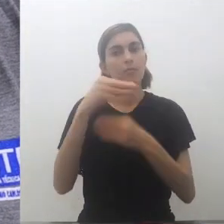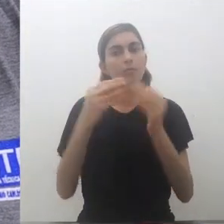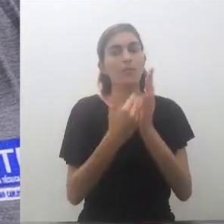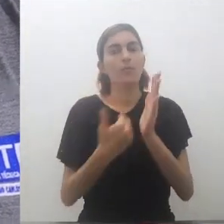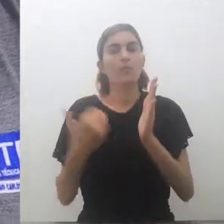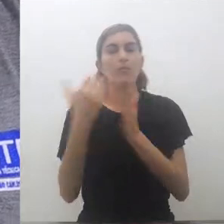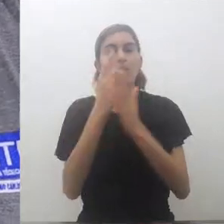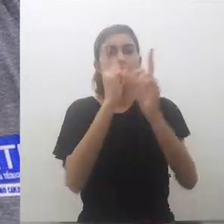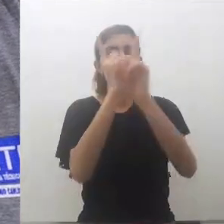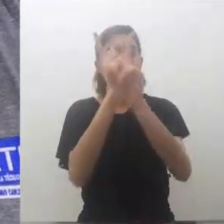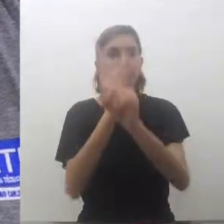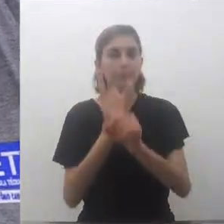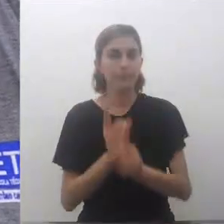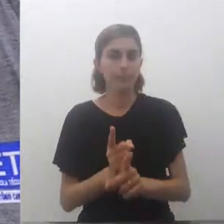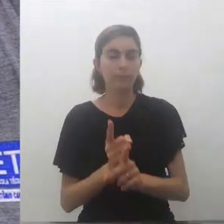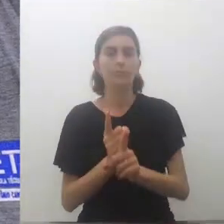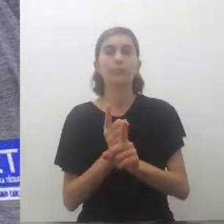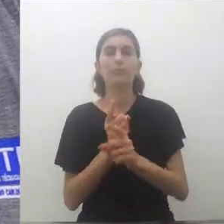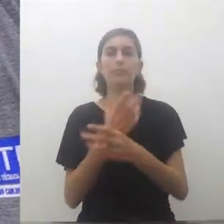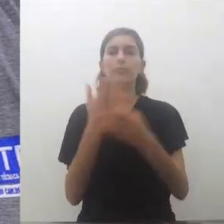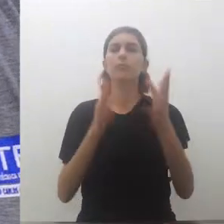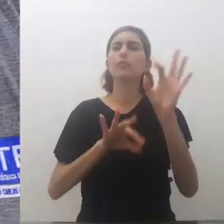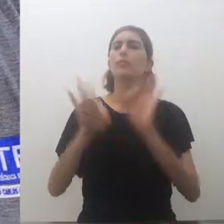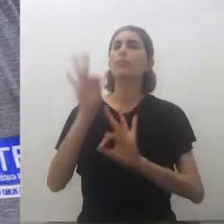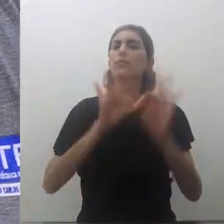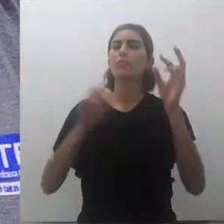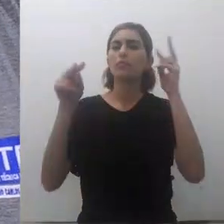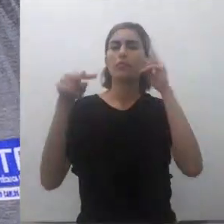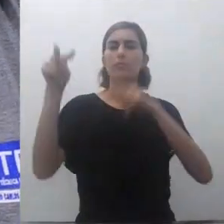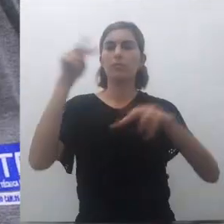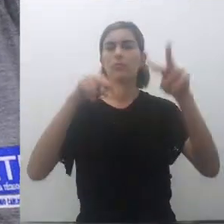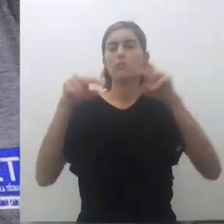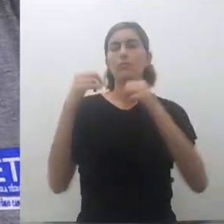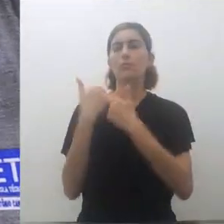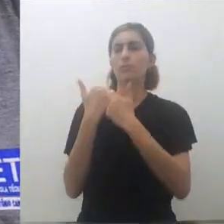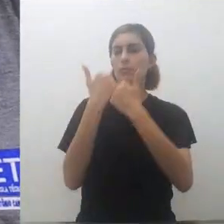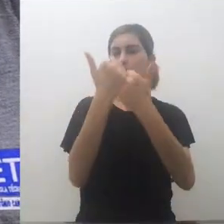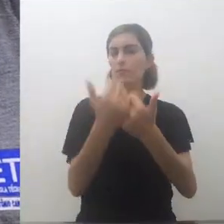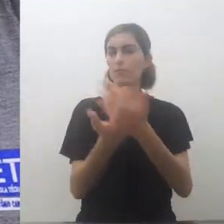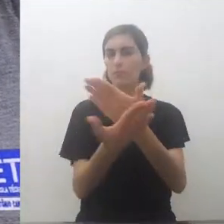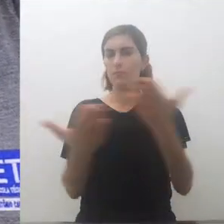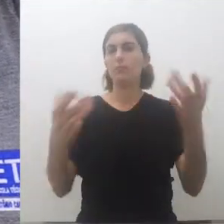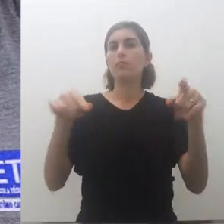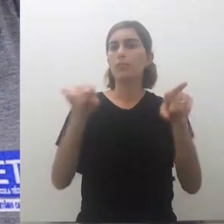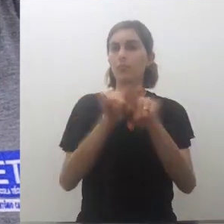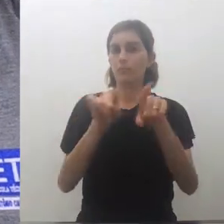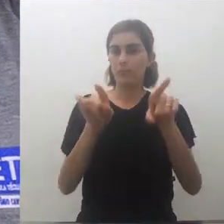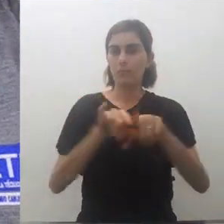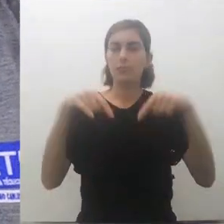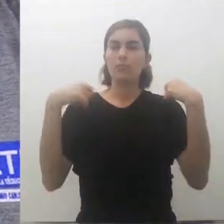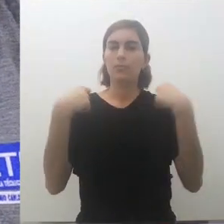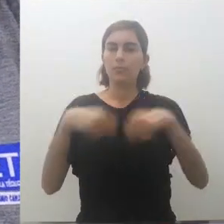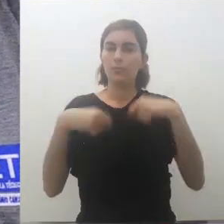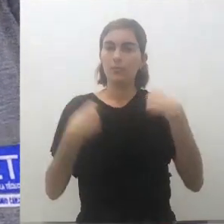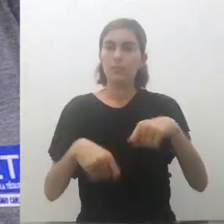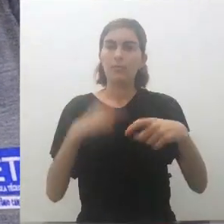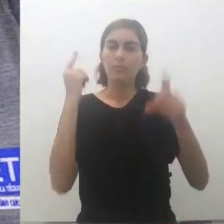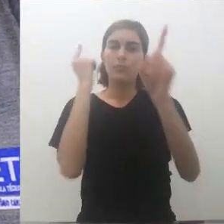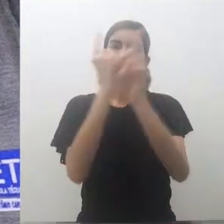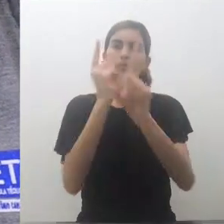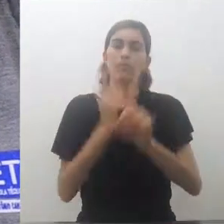identificar que arranjo visual ele apresenta, você também vai precisar identificar